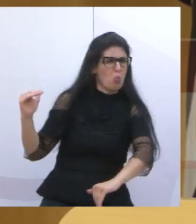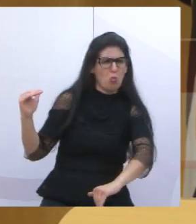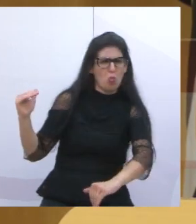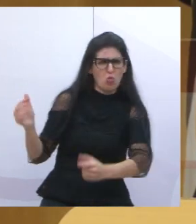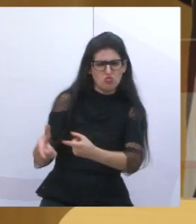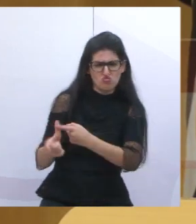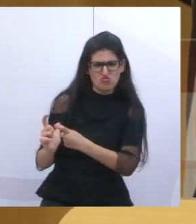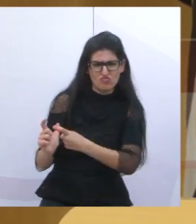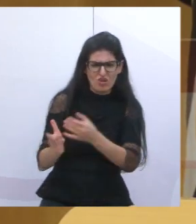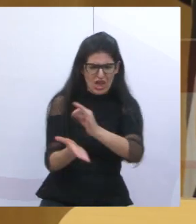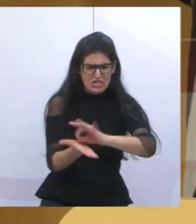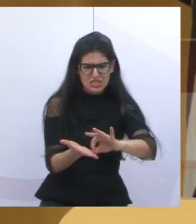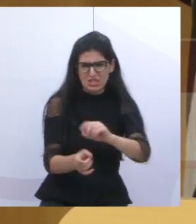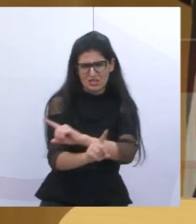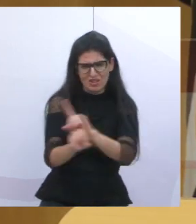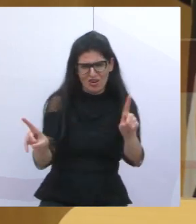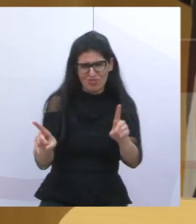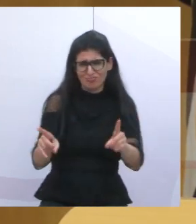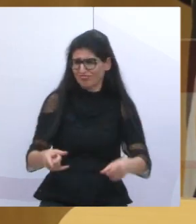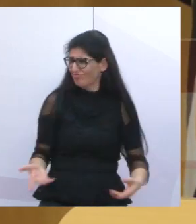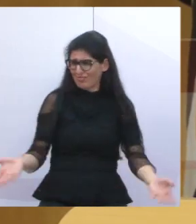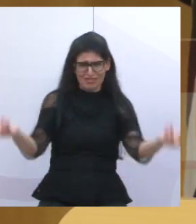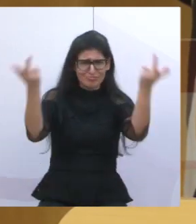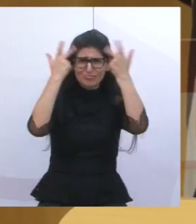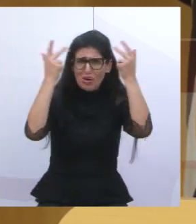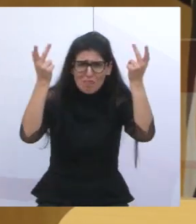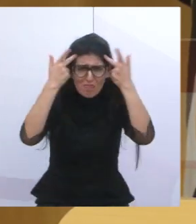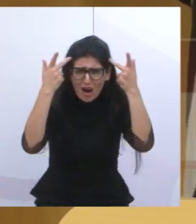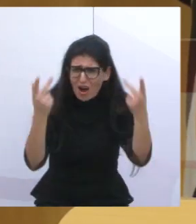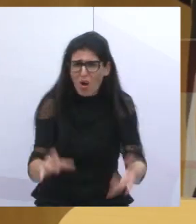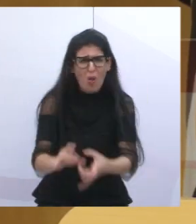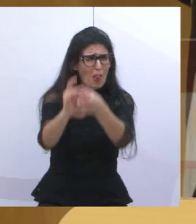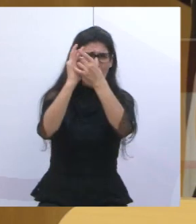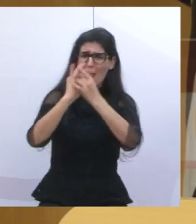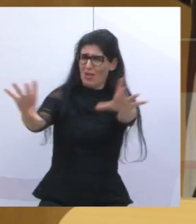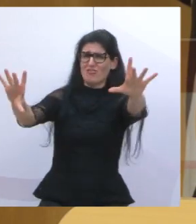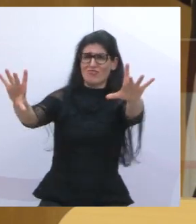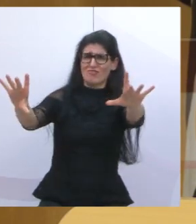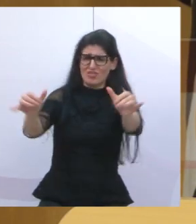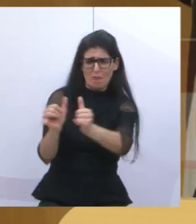fez. E hoje vai ser isento o asfalto nos bairros.